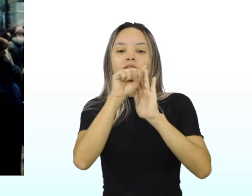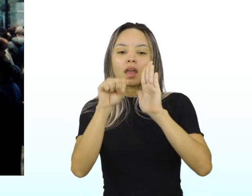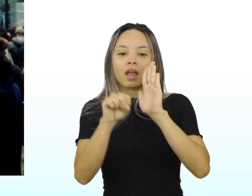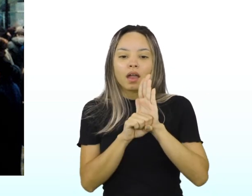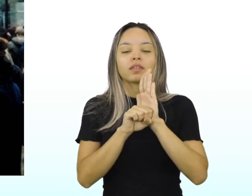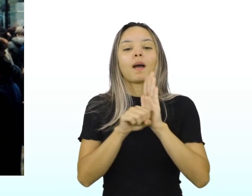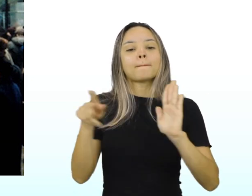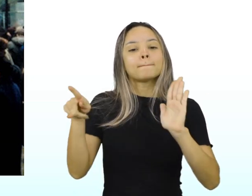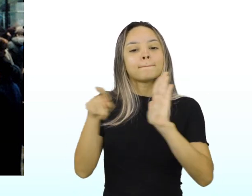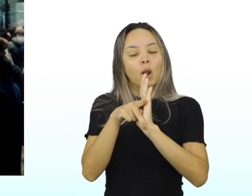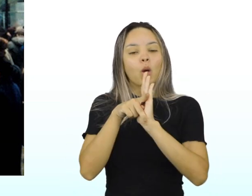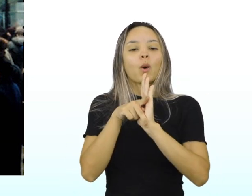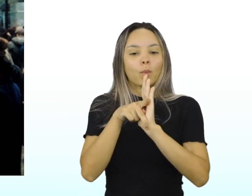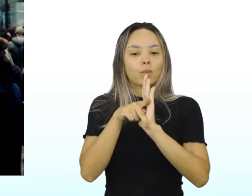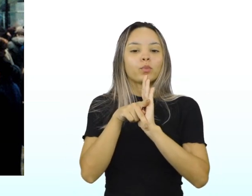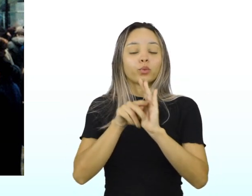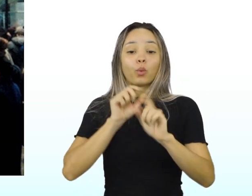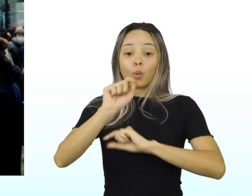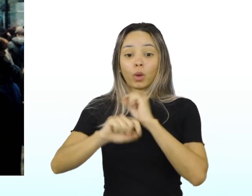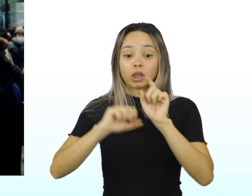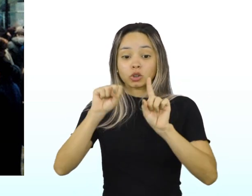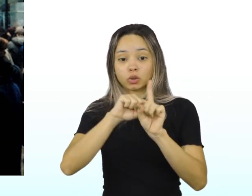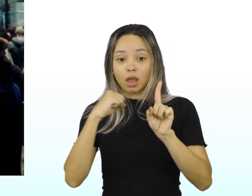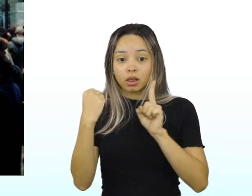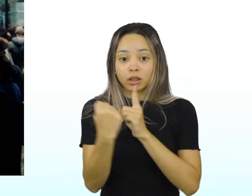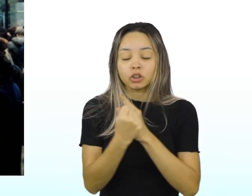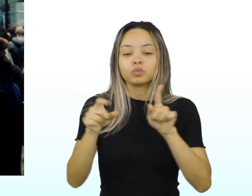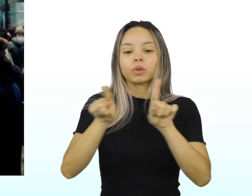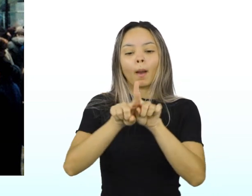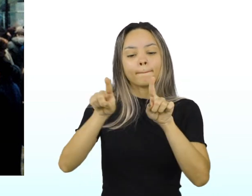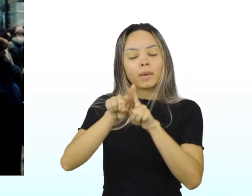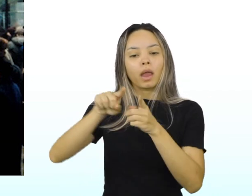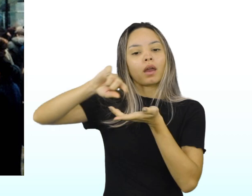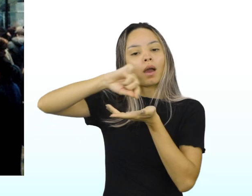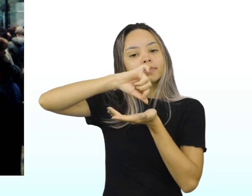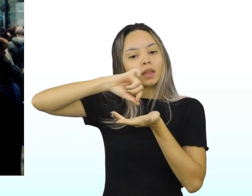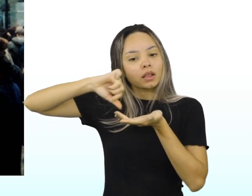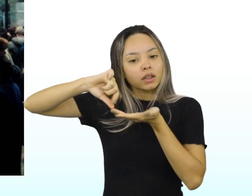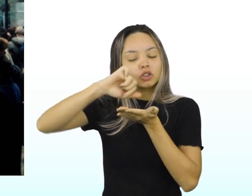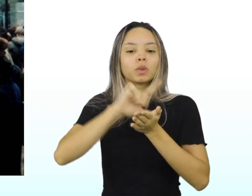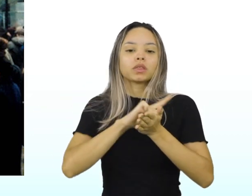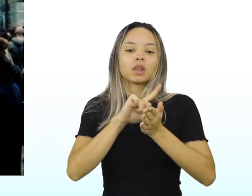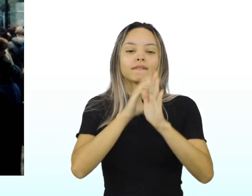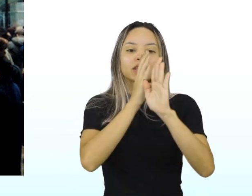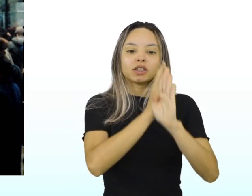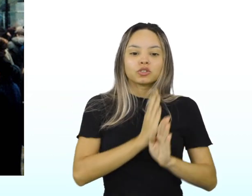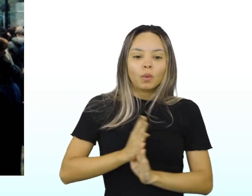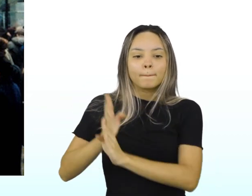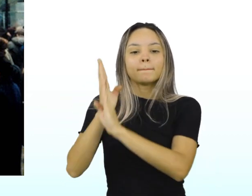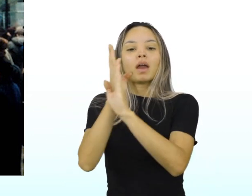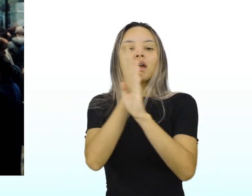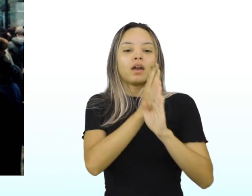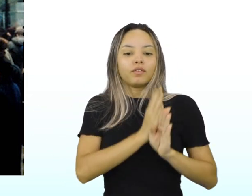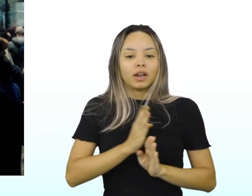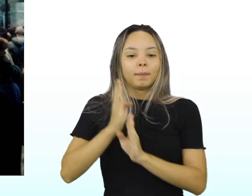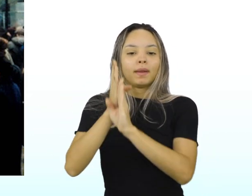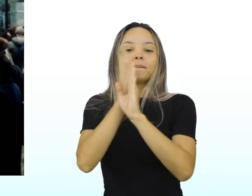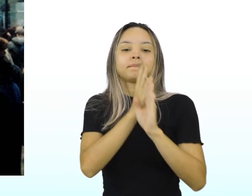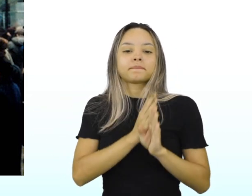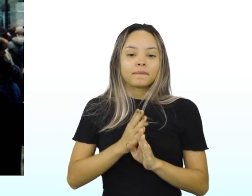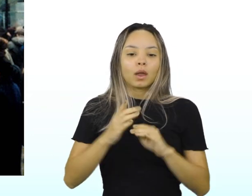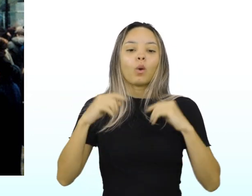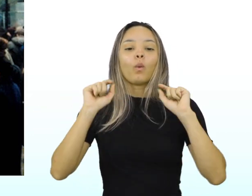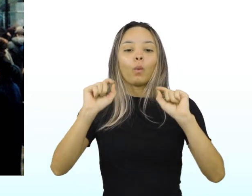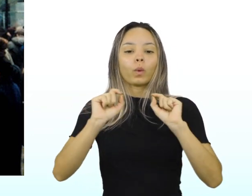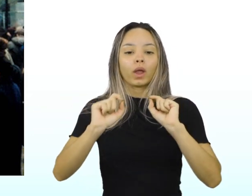do socialismo, pela novidade do capitalismo, pelas descobertas que esse novo modelo iria trazer